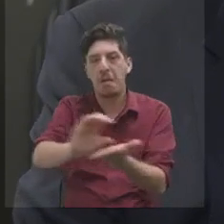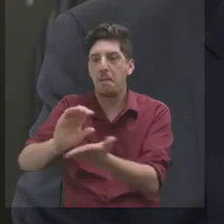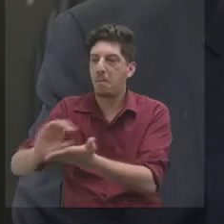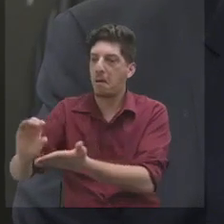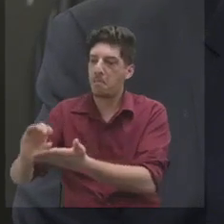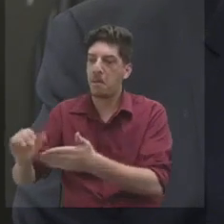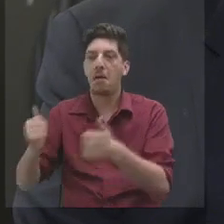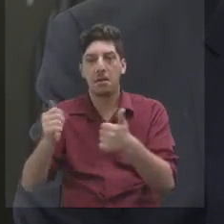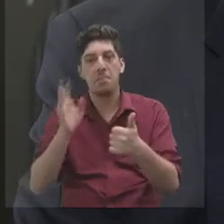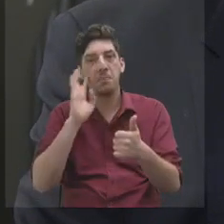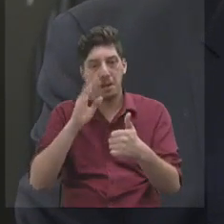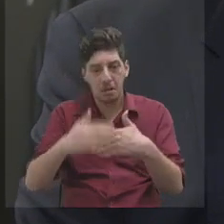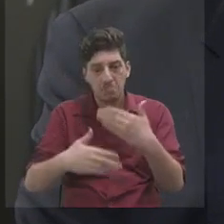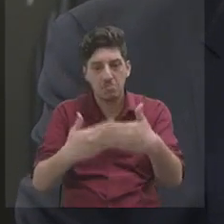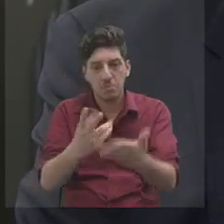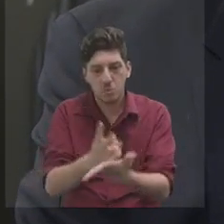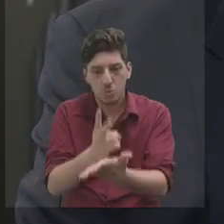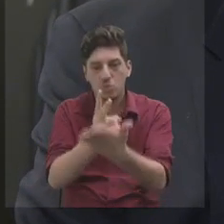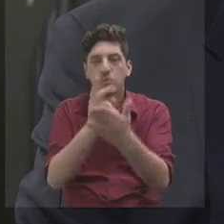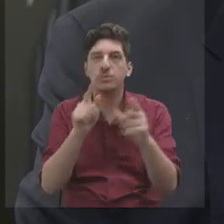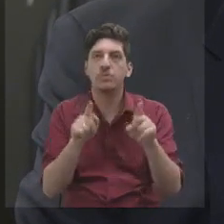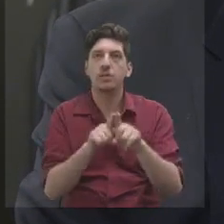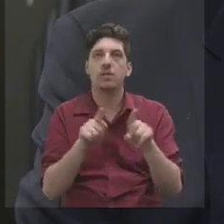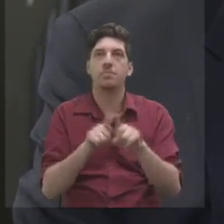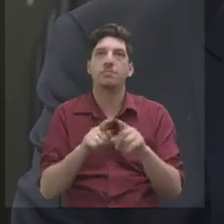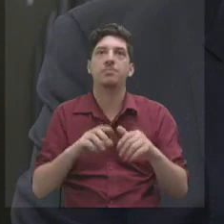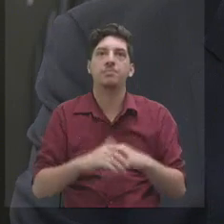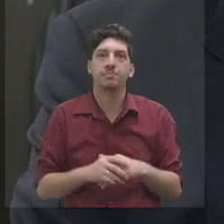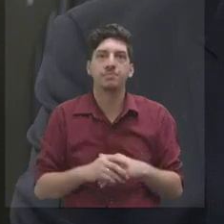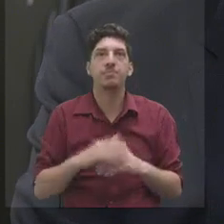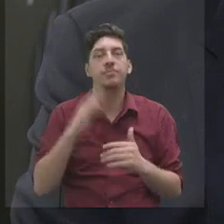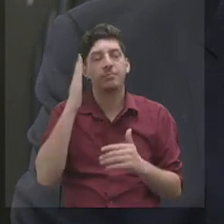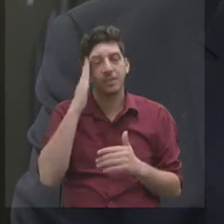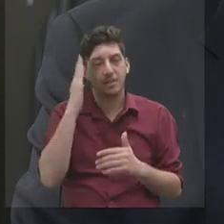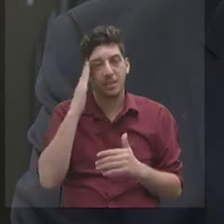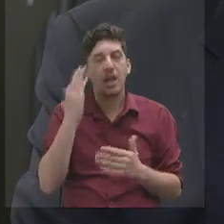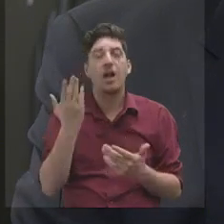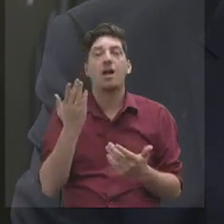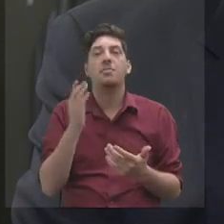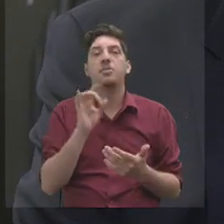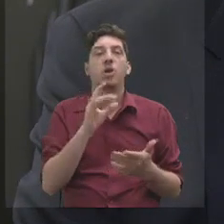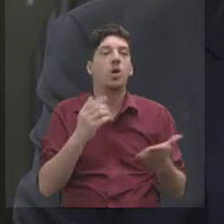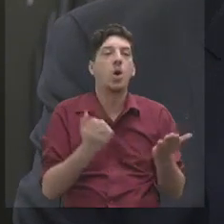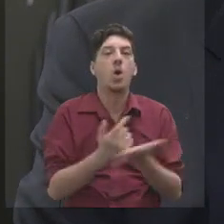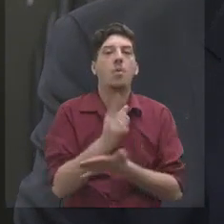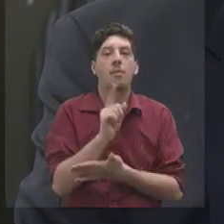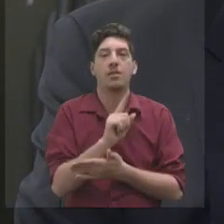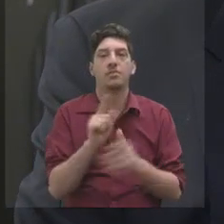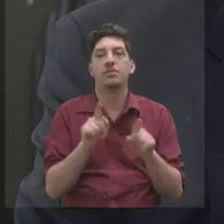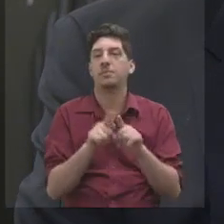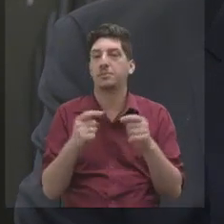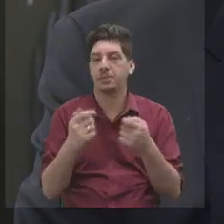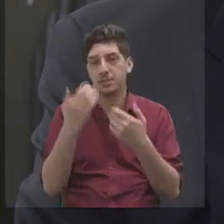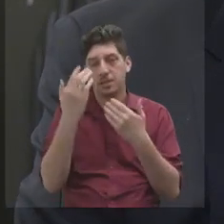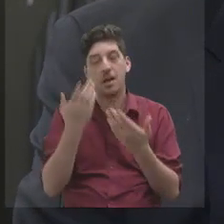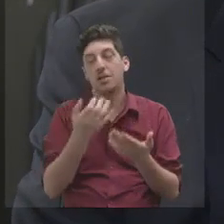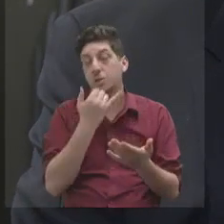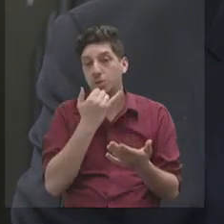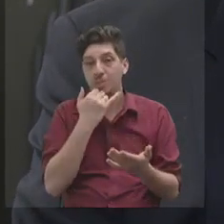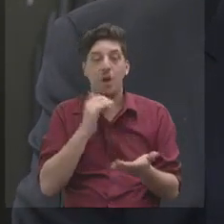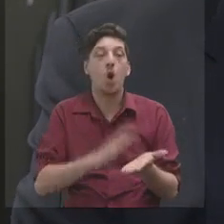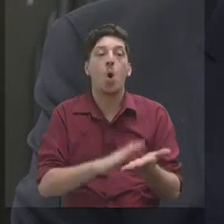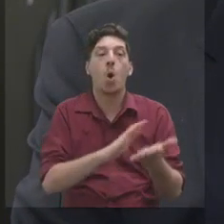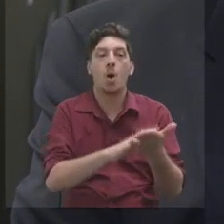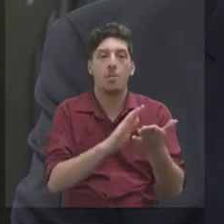continuidade e muito mais do que cobrar Secretário é agradecer mesmo pelo empenho que